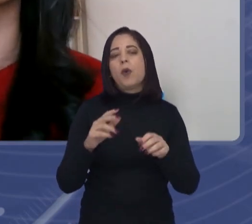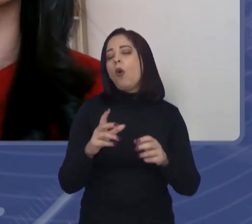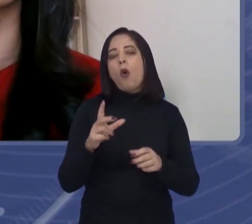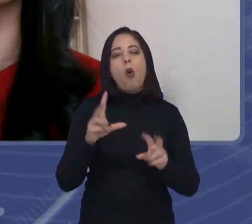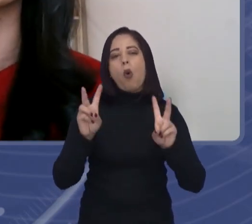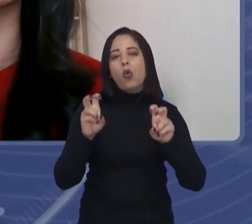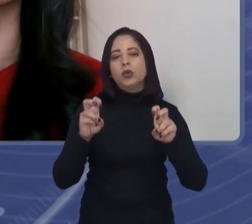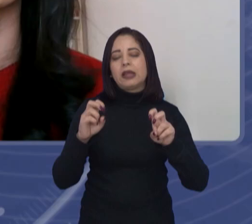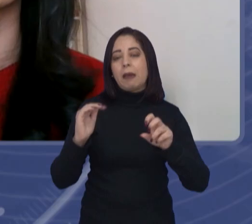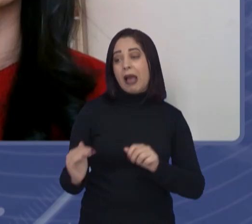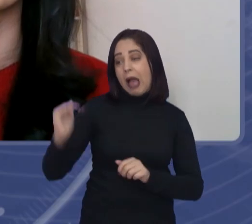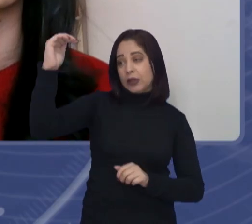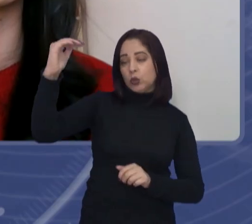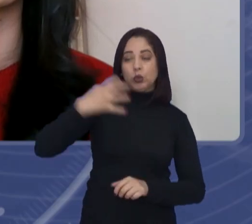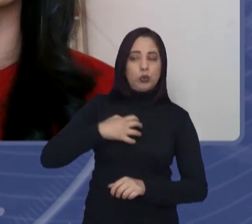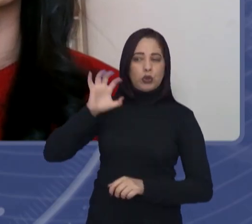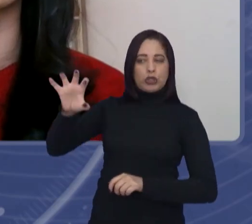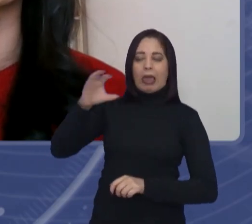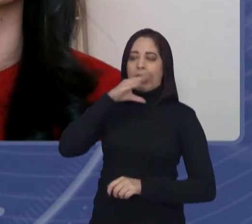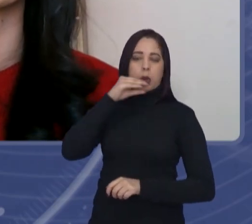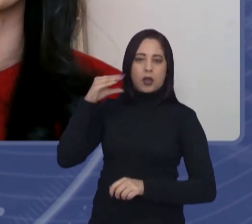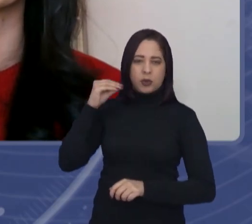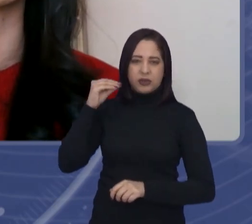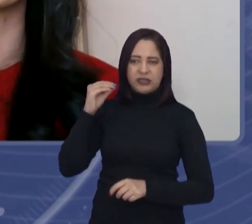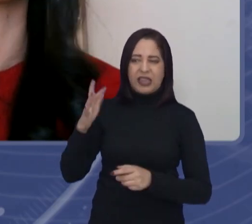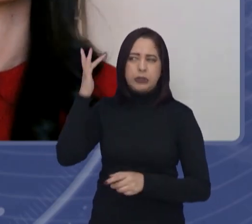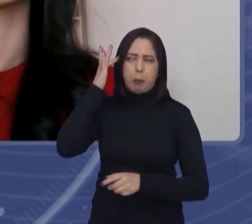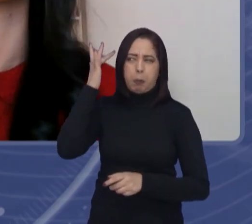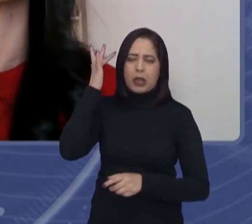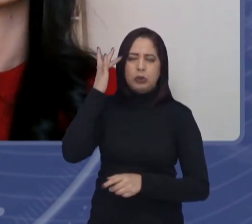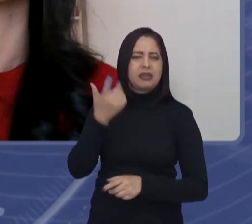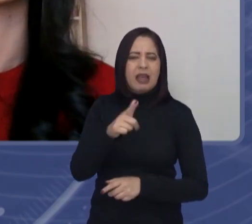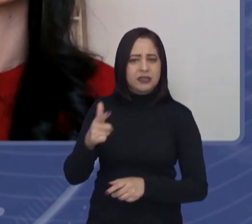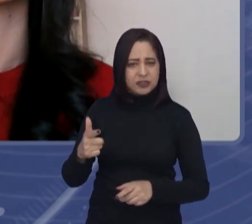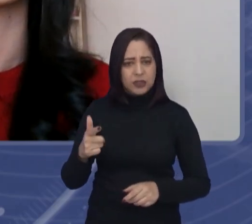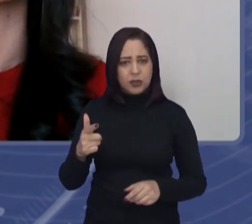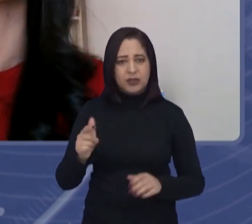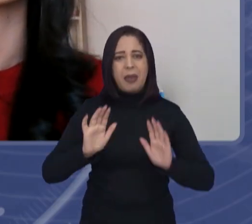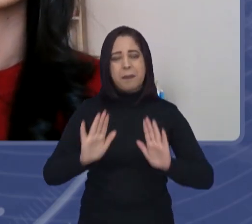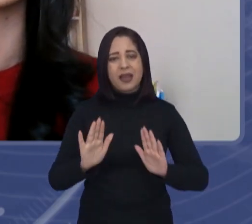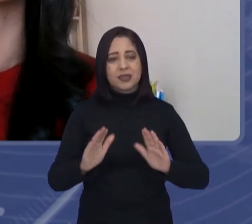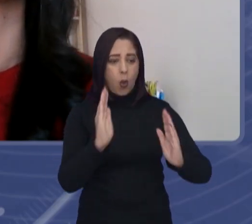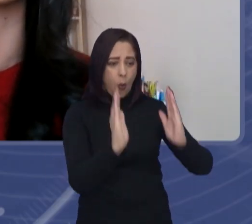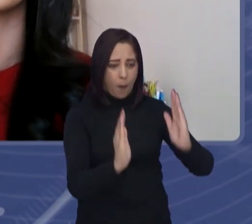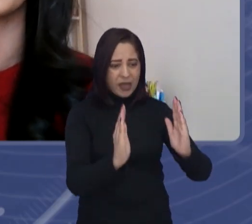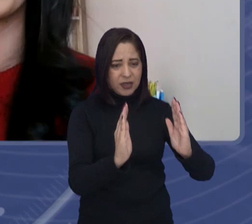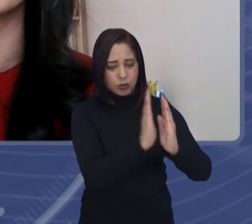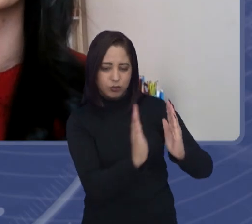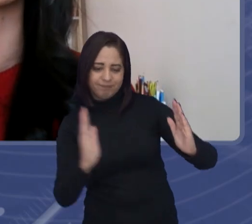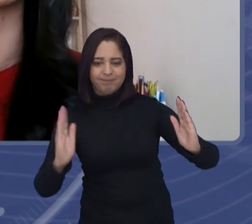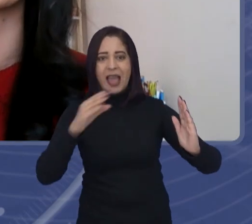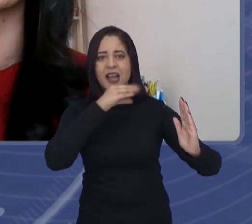que hoje não há uma definição por hora, né? Mas pode mudar a qualquer momento de até quando vai a adolescência, né?